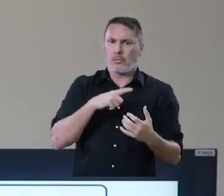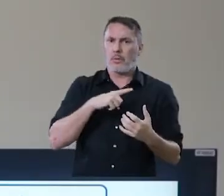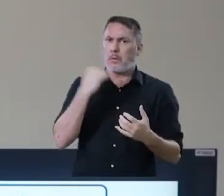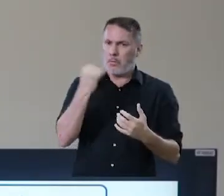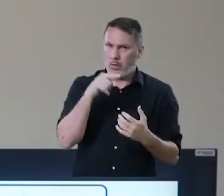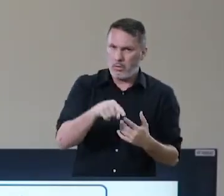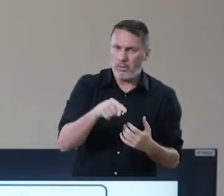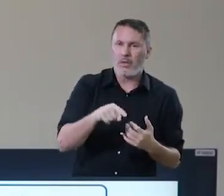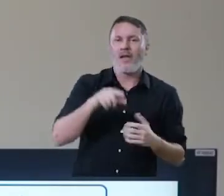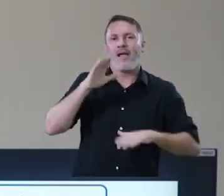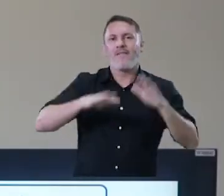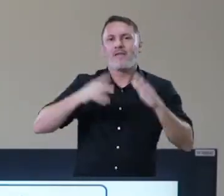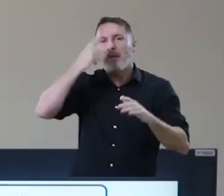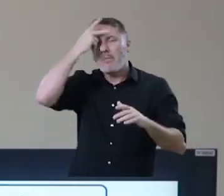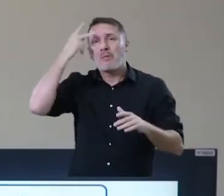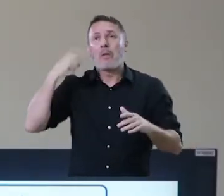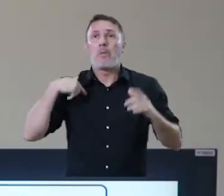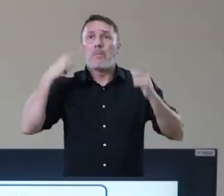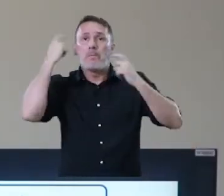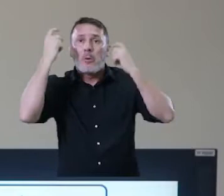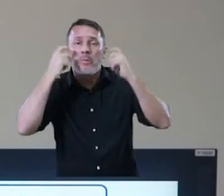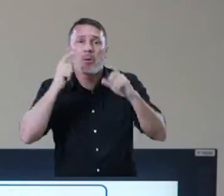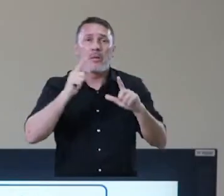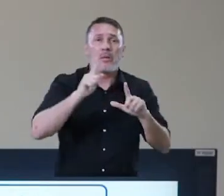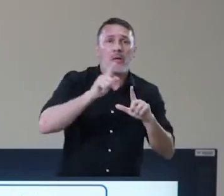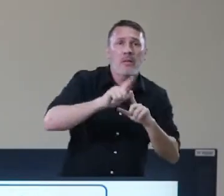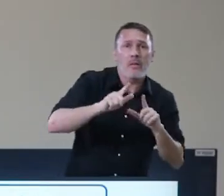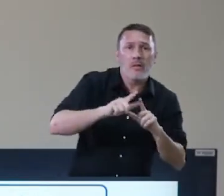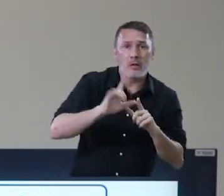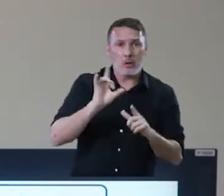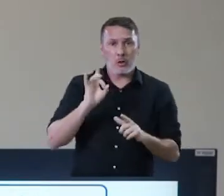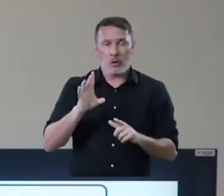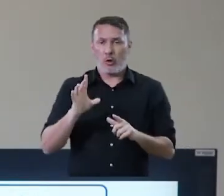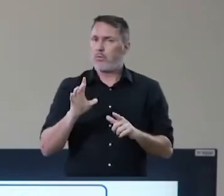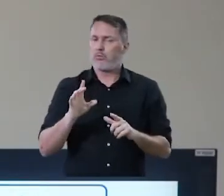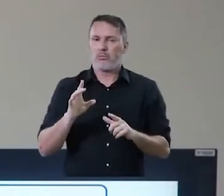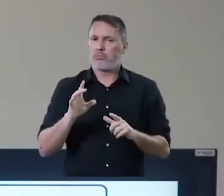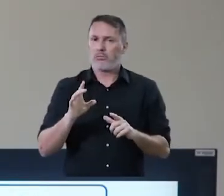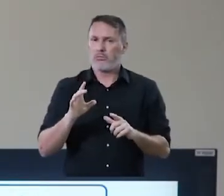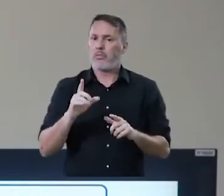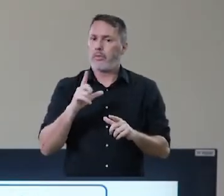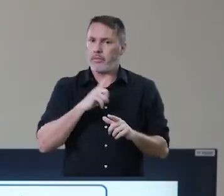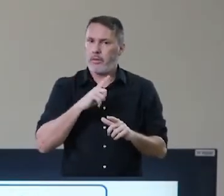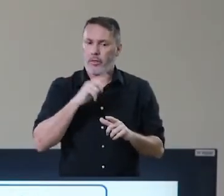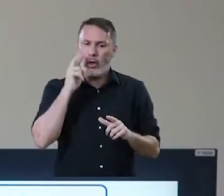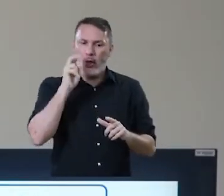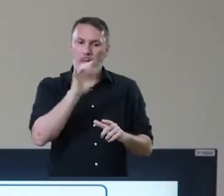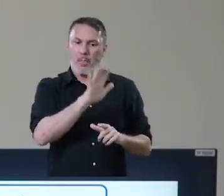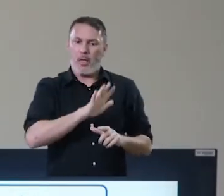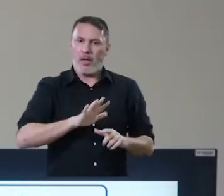na acentuação, olha, eu tenho preocupação na ortografia, em tudo. Mas quando vai jogar,